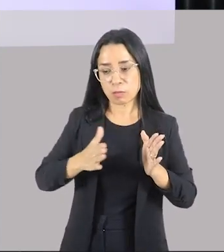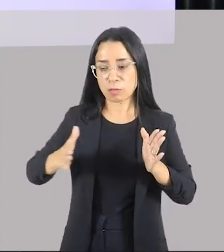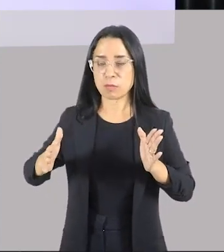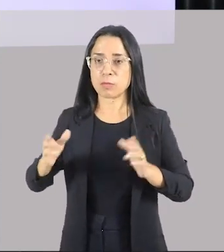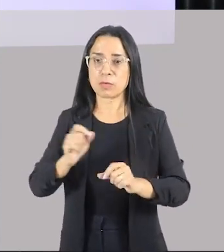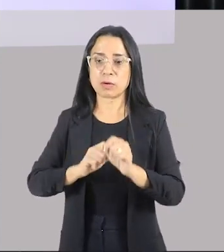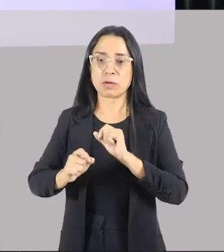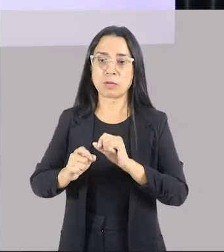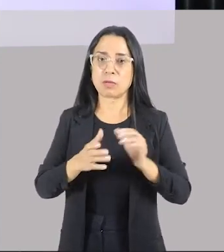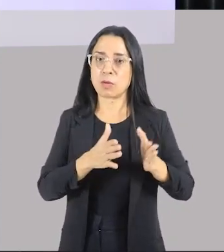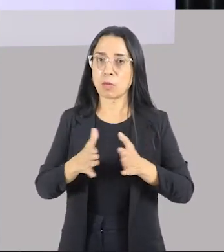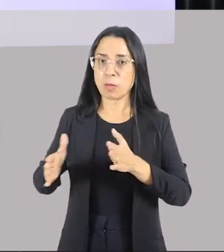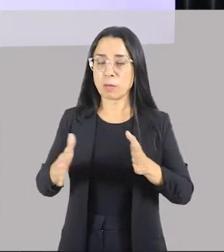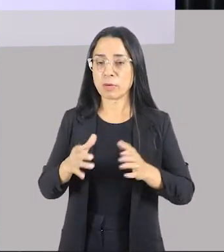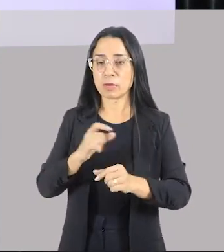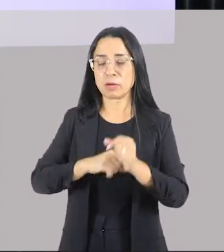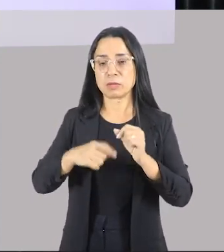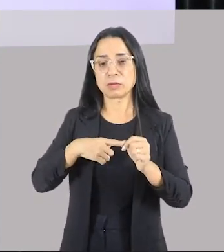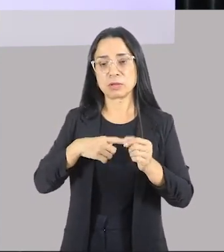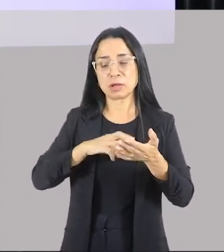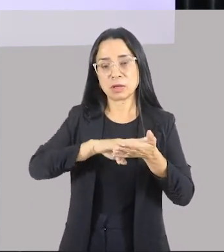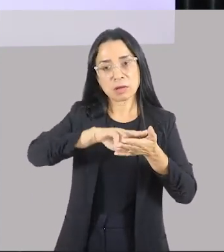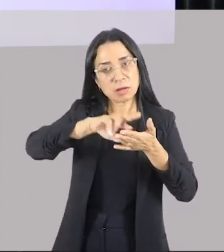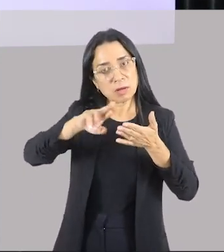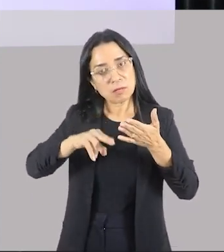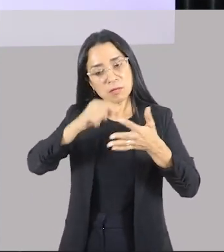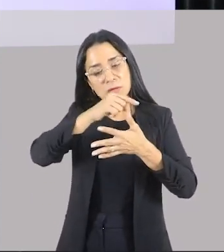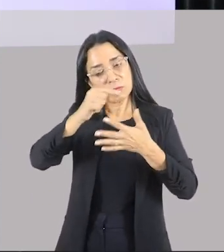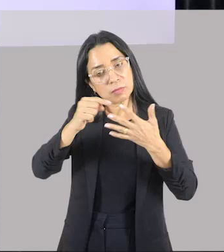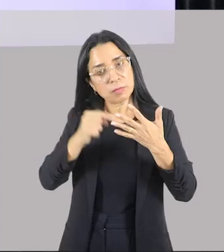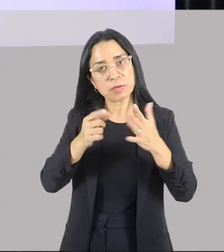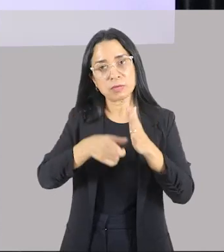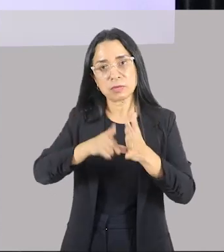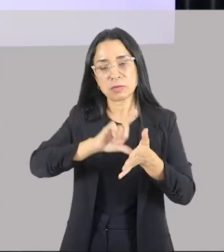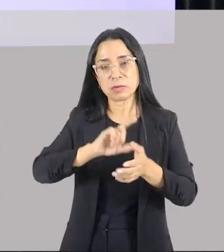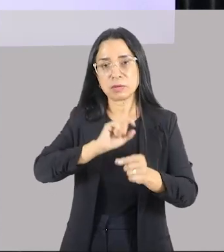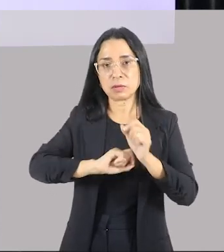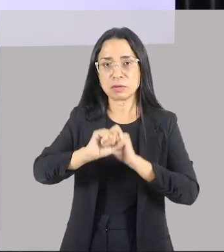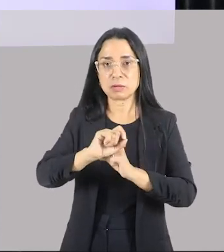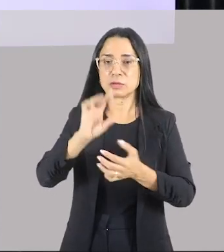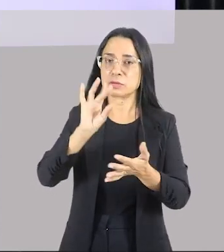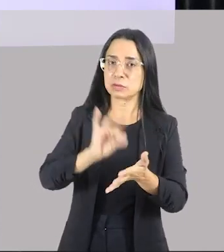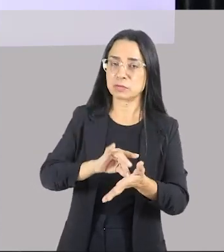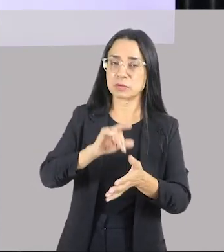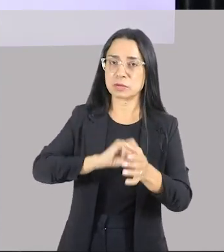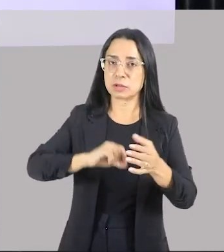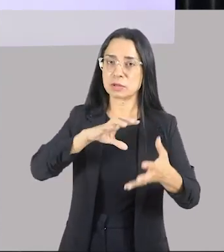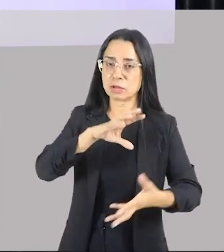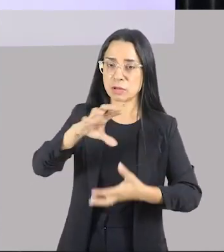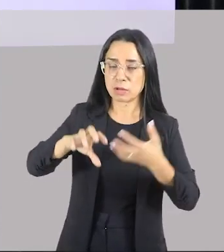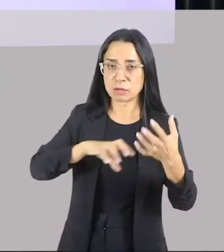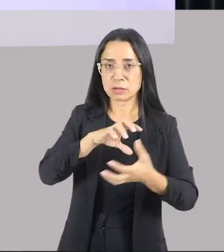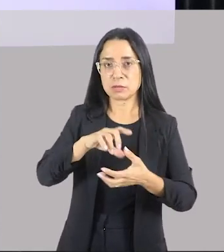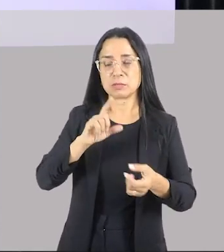tem vários pontos que antecedem, de fato, a essa década, que vão culminando